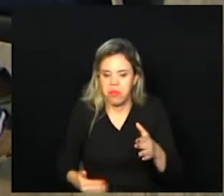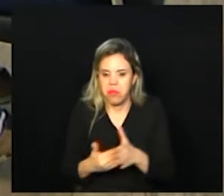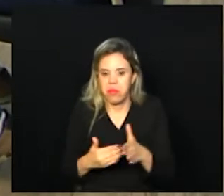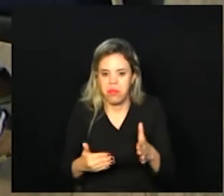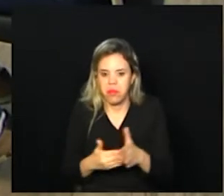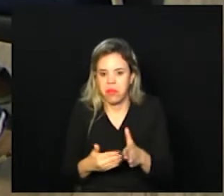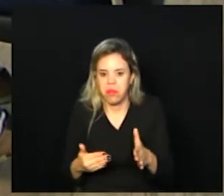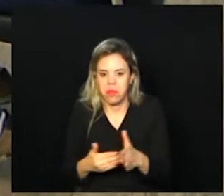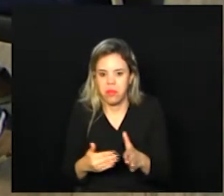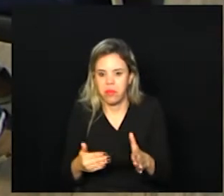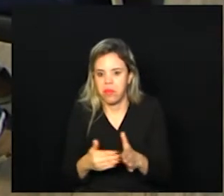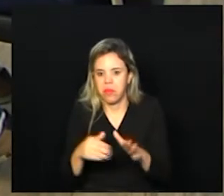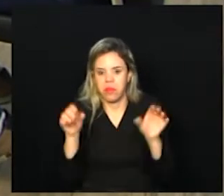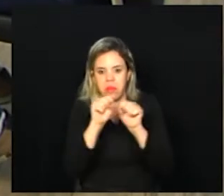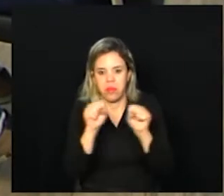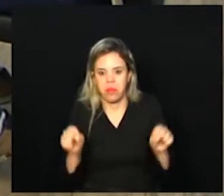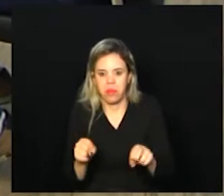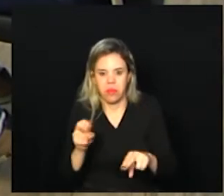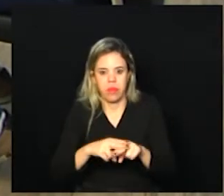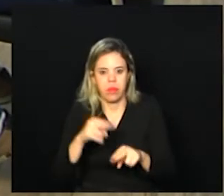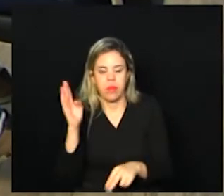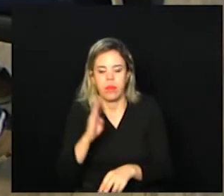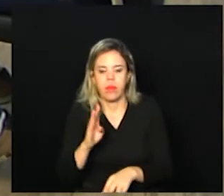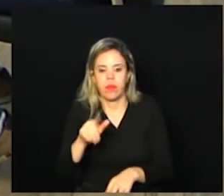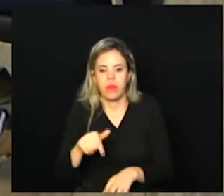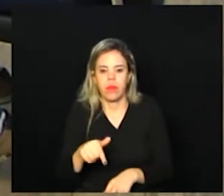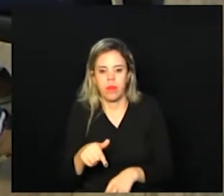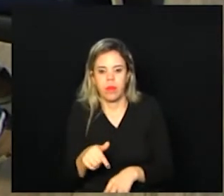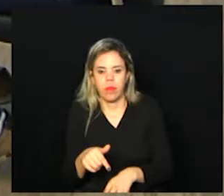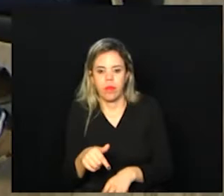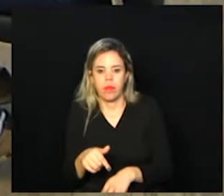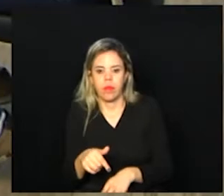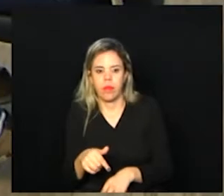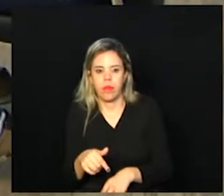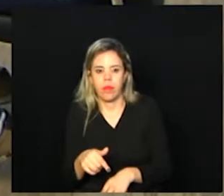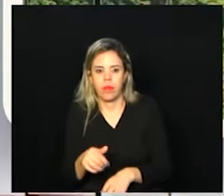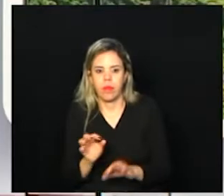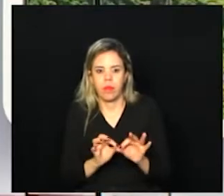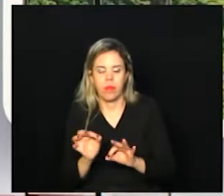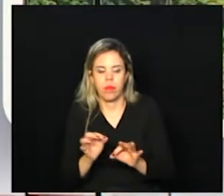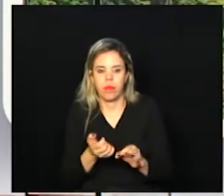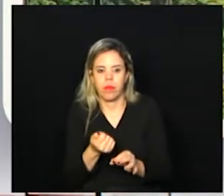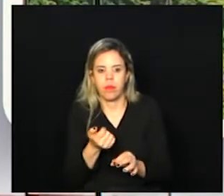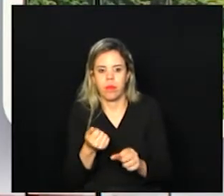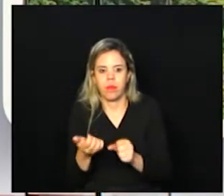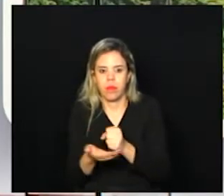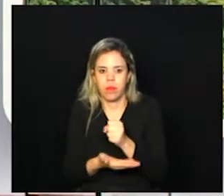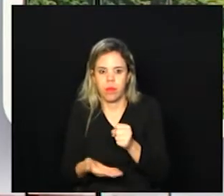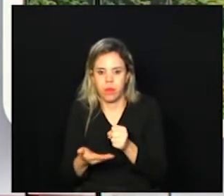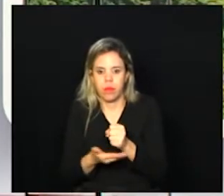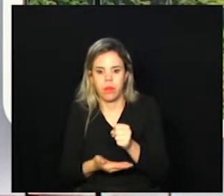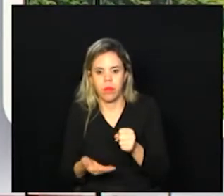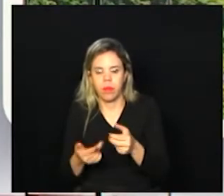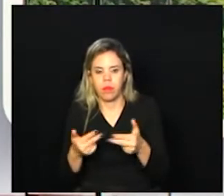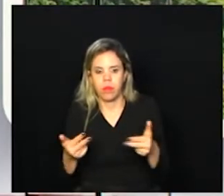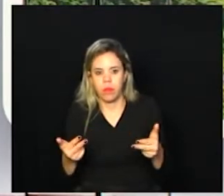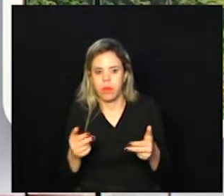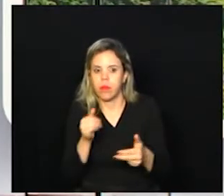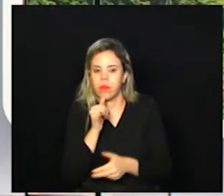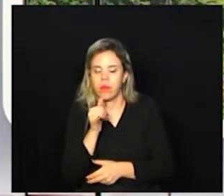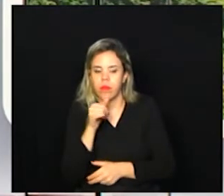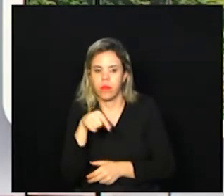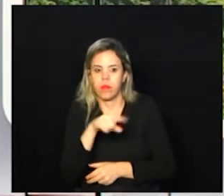limitações, né? O sistema prisional brasileiro é um sistema assim que forma muito pouco, porque assim,